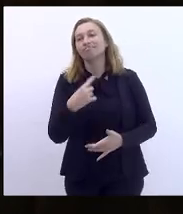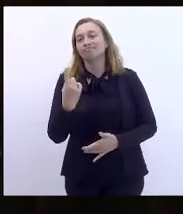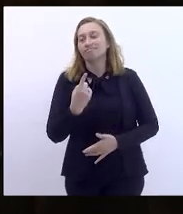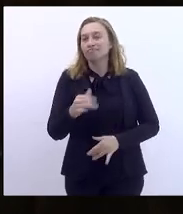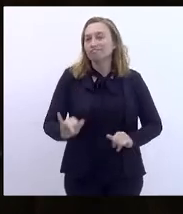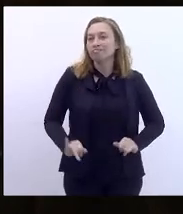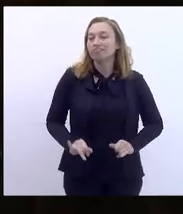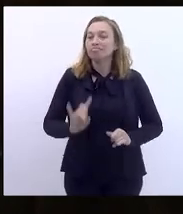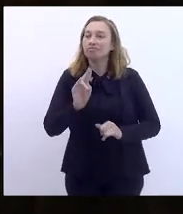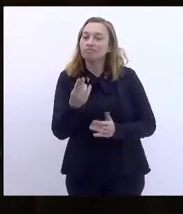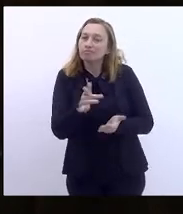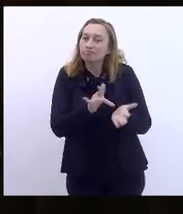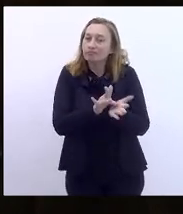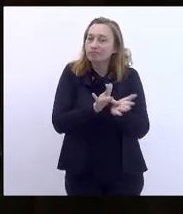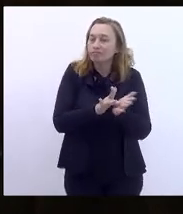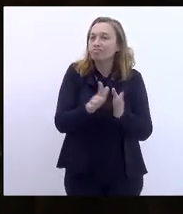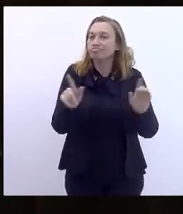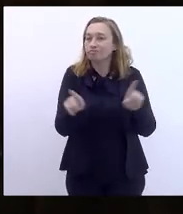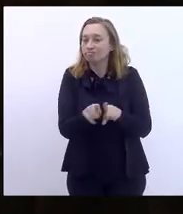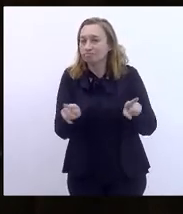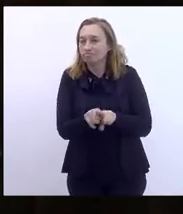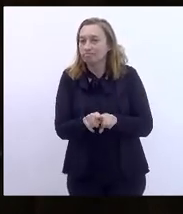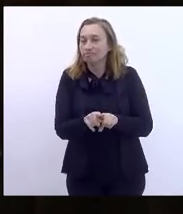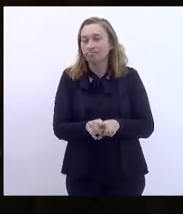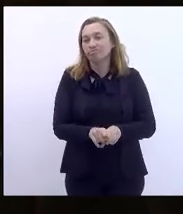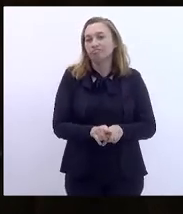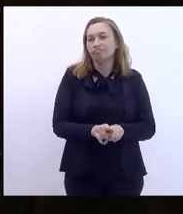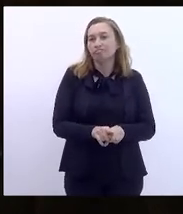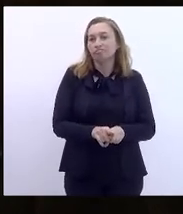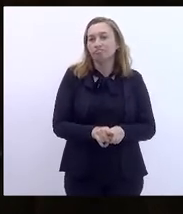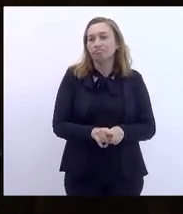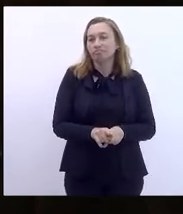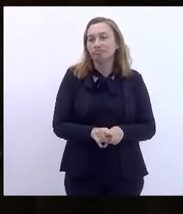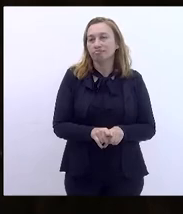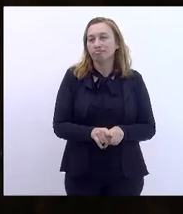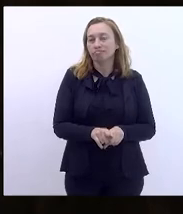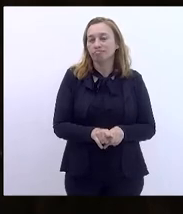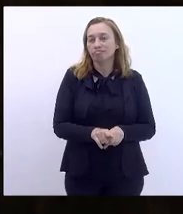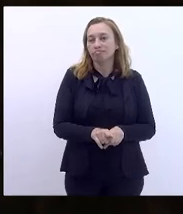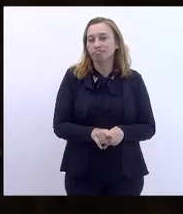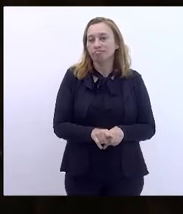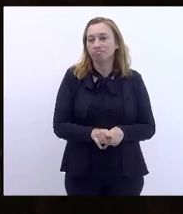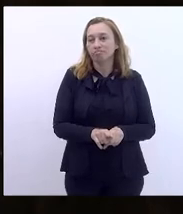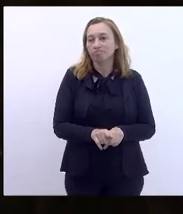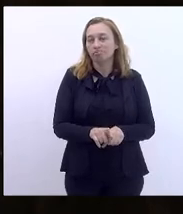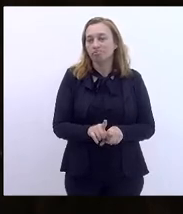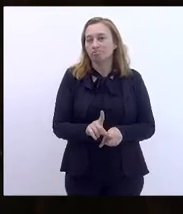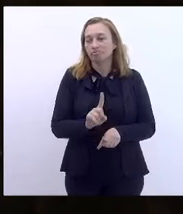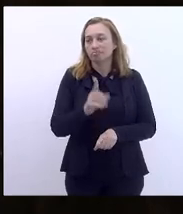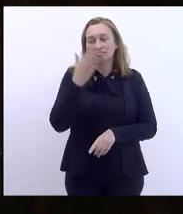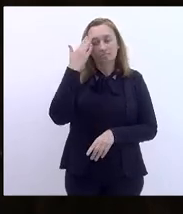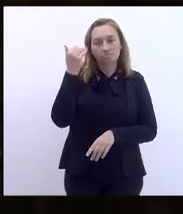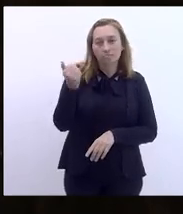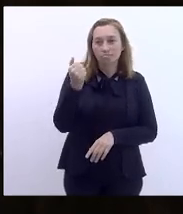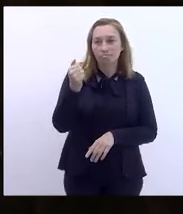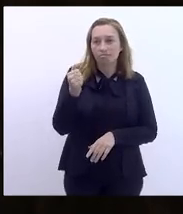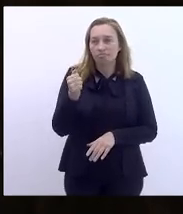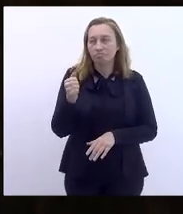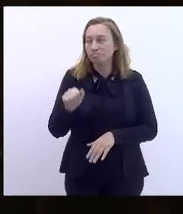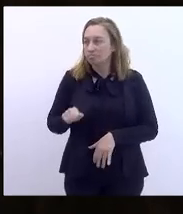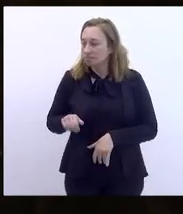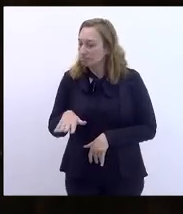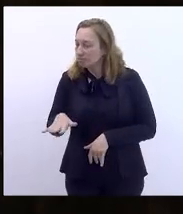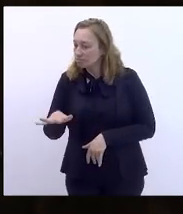a nossa dor ou fingir também não não não não sabemos a